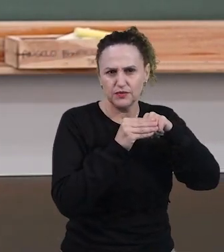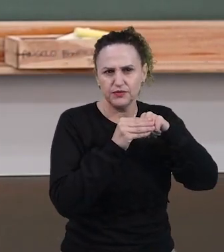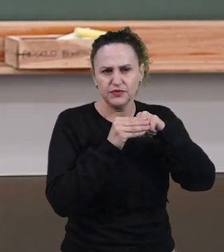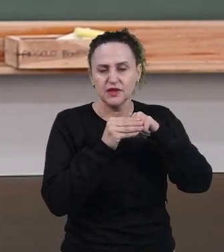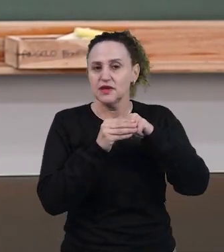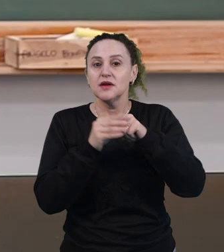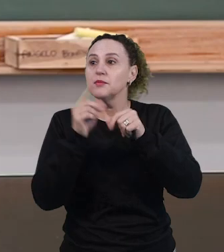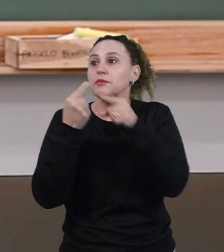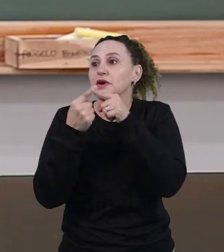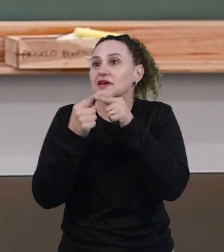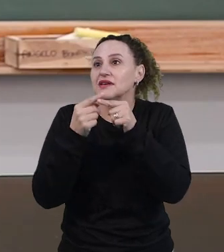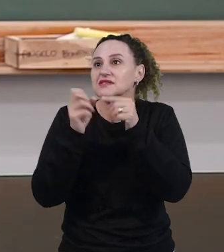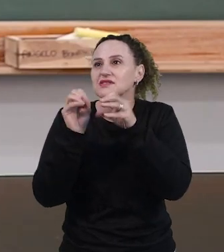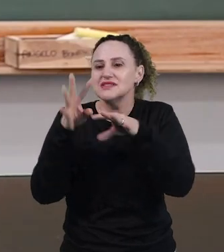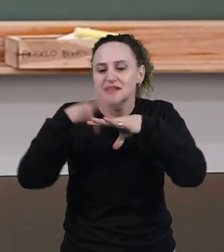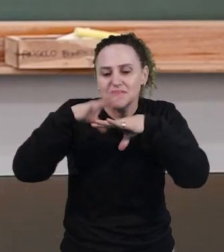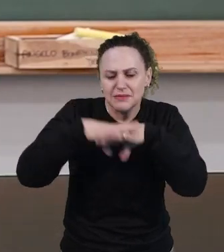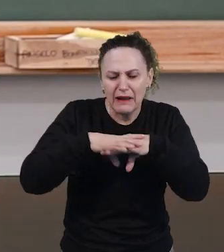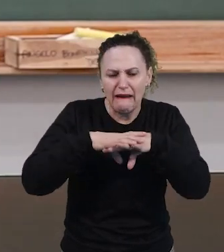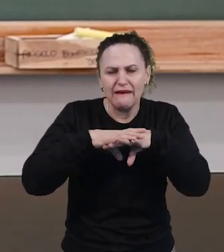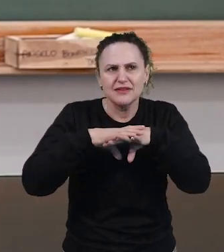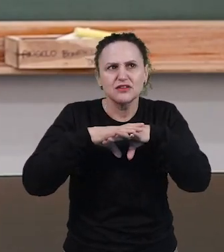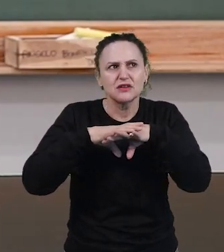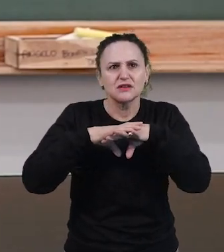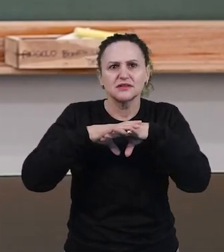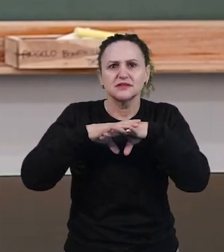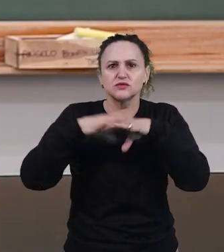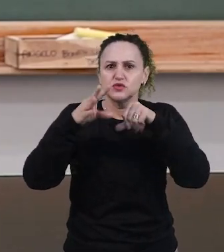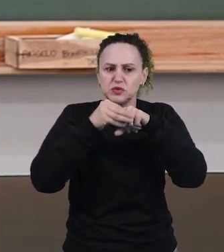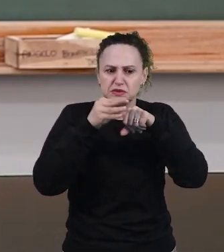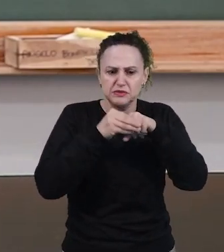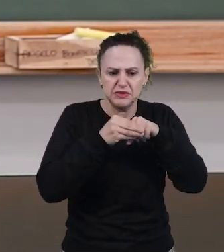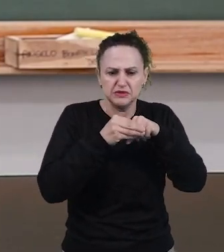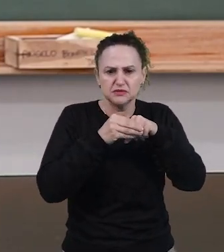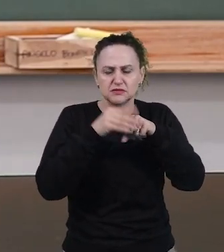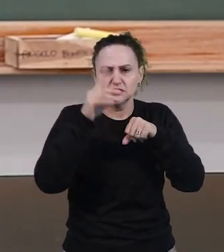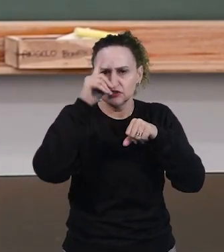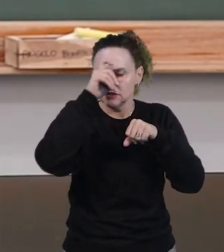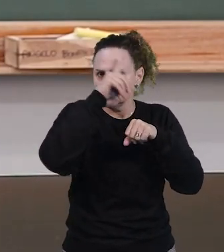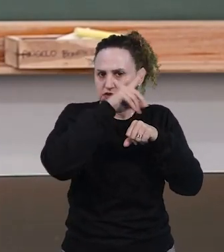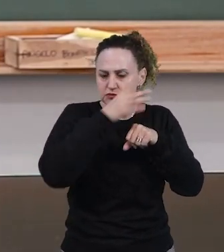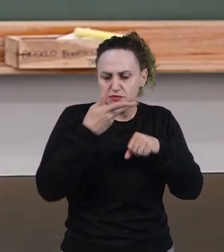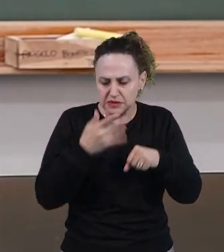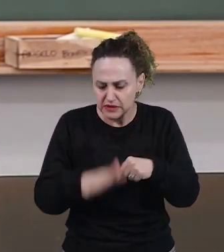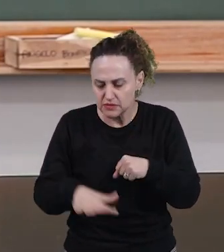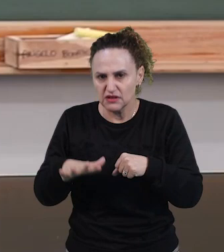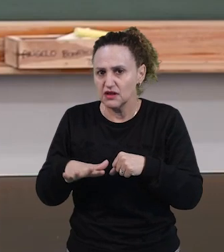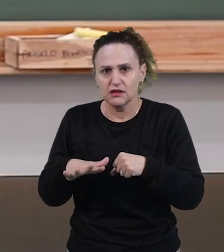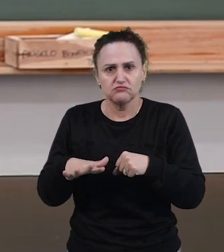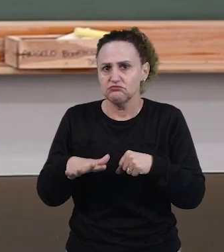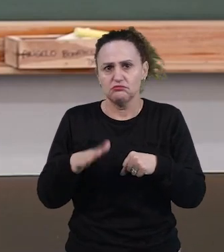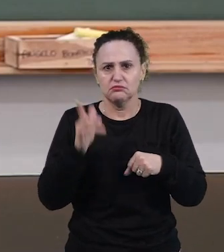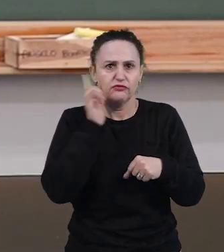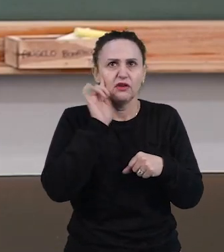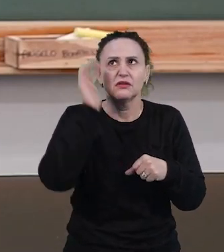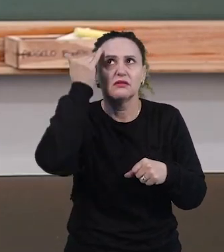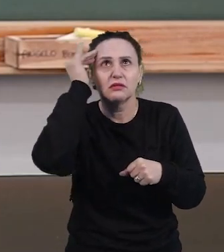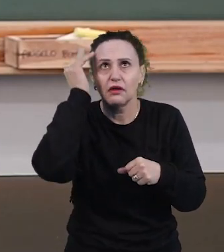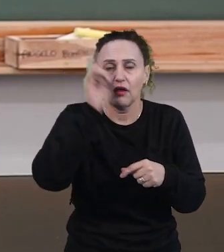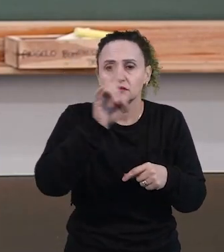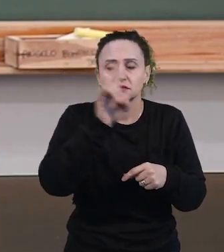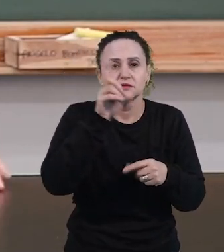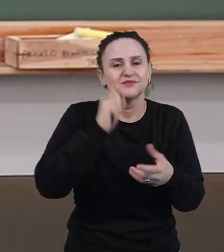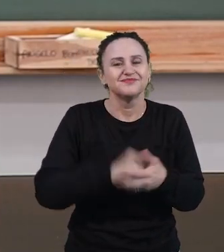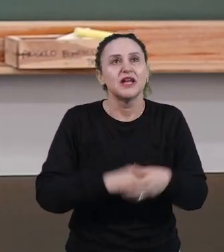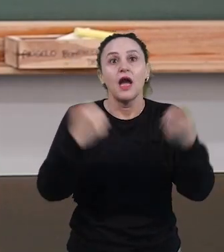bem pequena, ela não vai dar conta, né? O desenvolvimento cognitivo dela não permite, né?